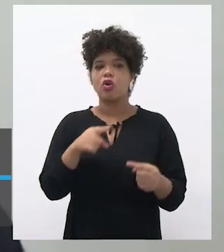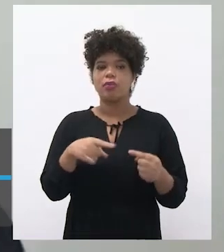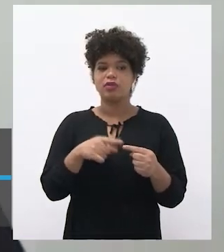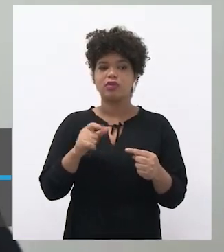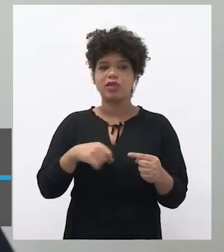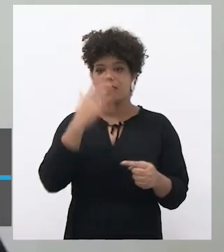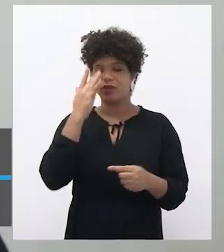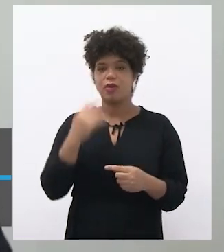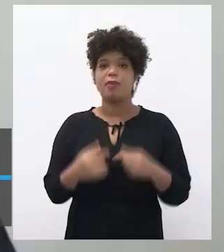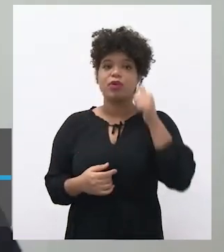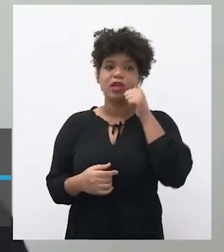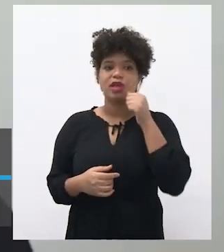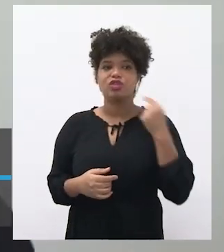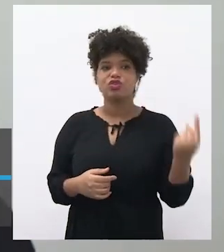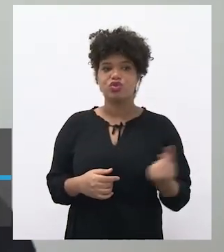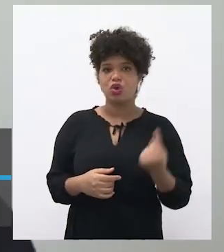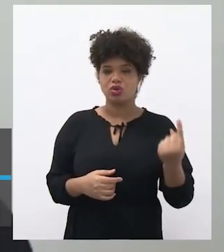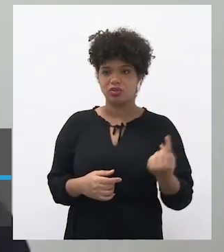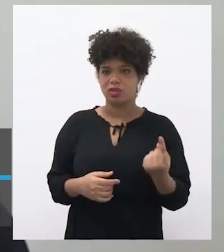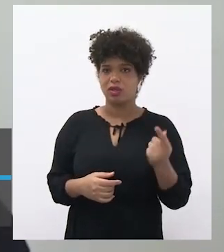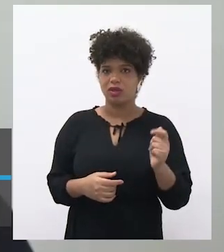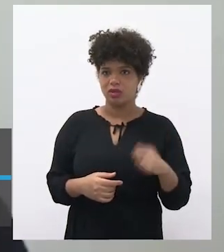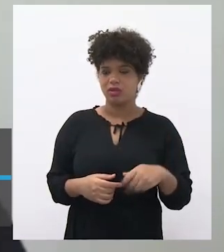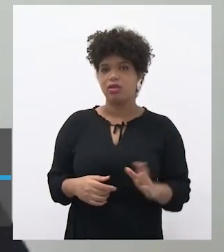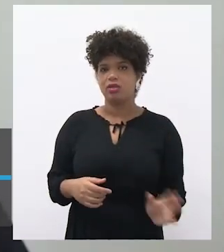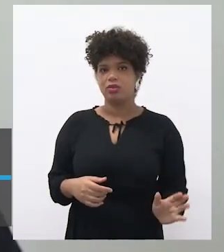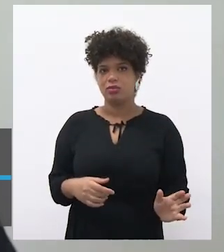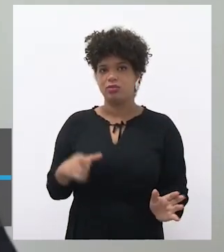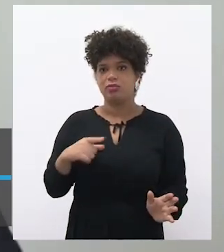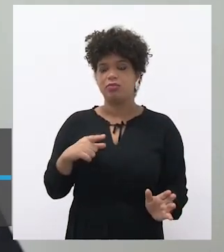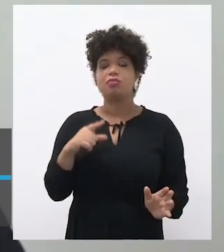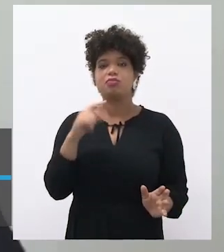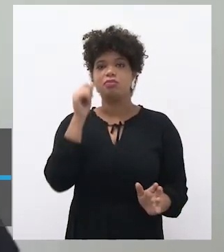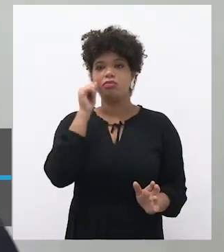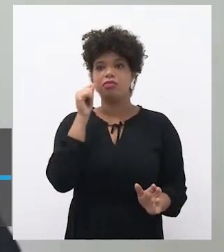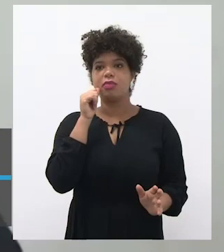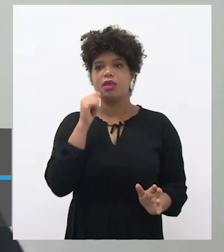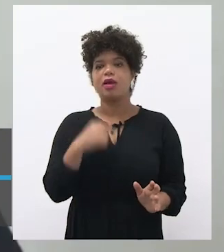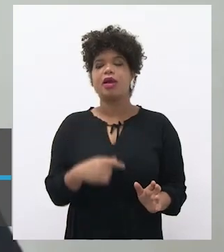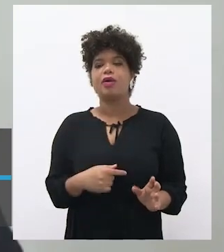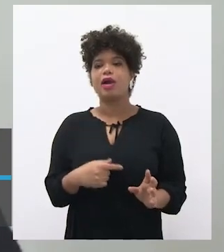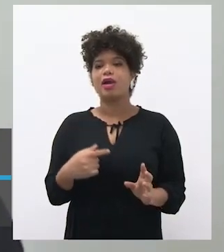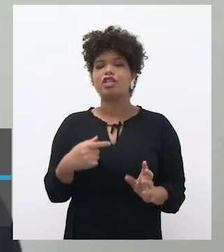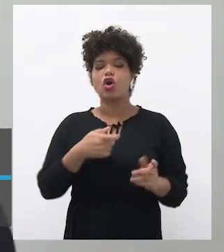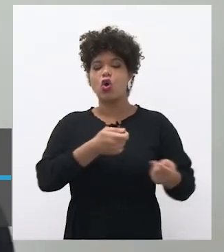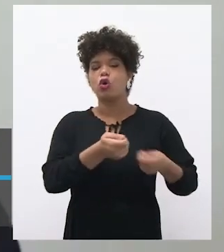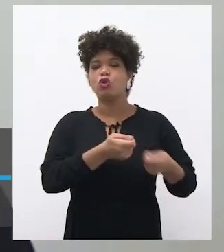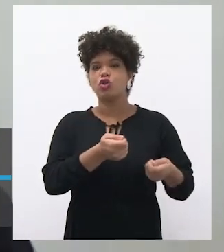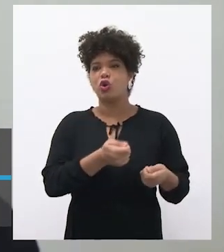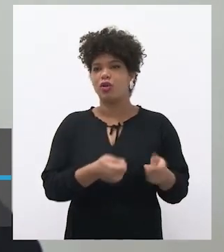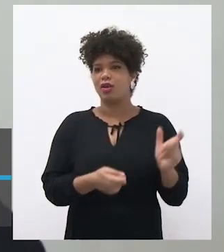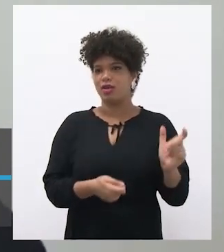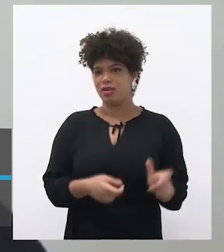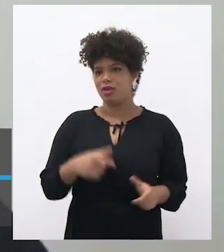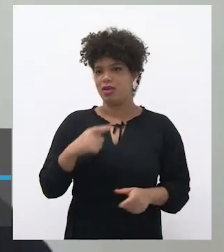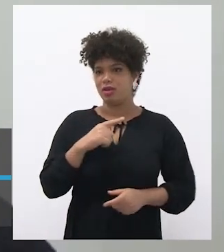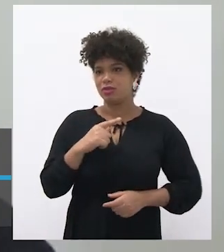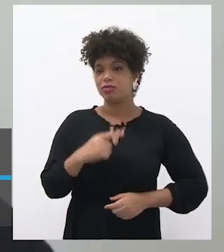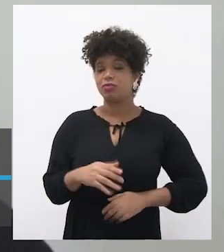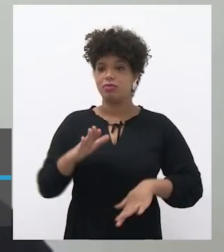submetidas e que, uma vez estando submetidas a qualquer um desses tipos de violência, enseja a possibilidade